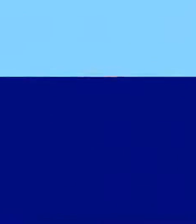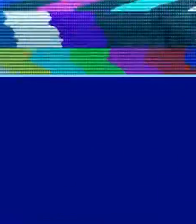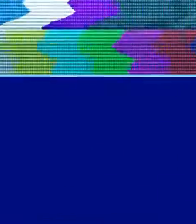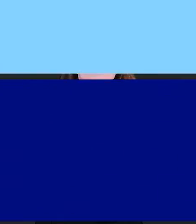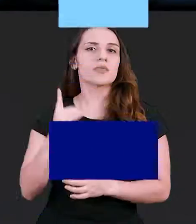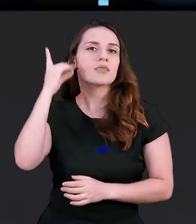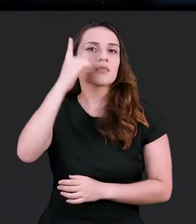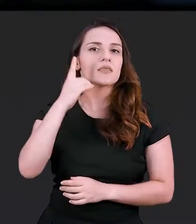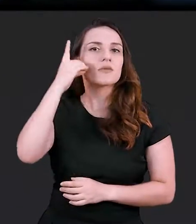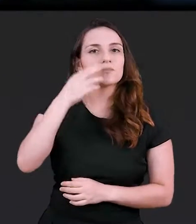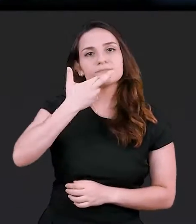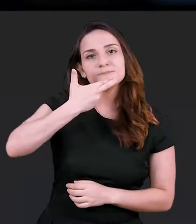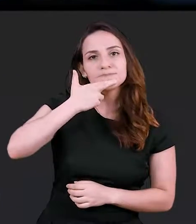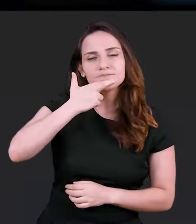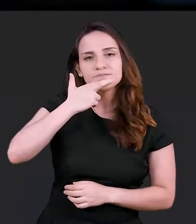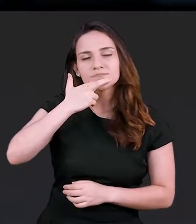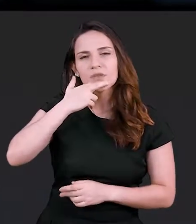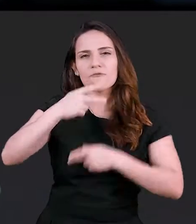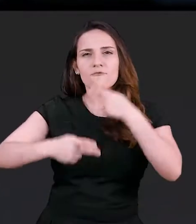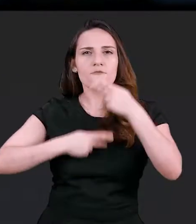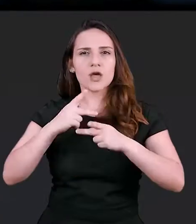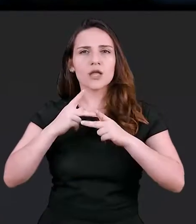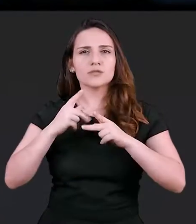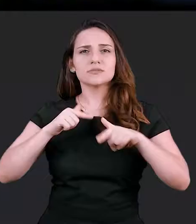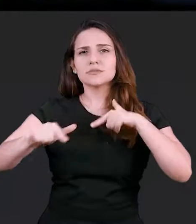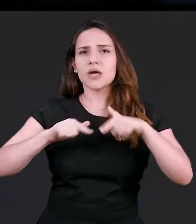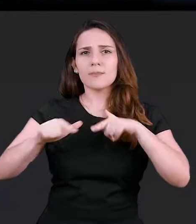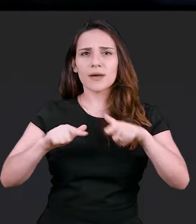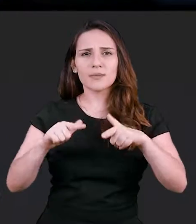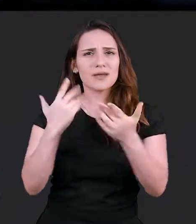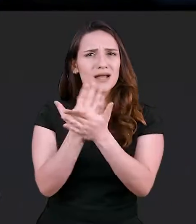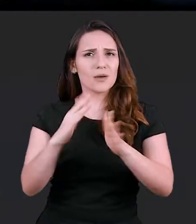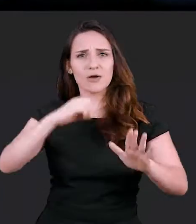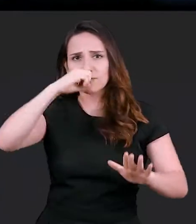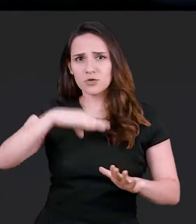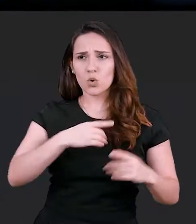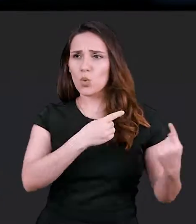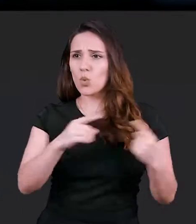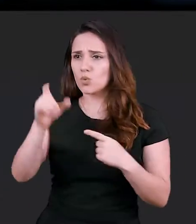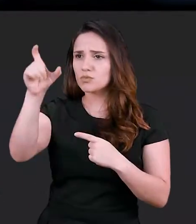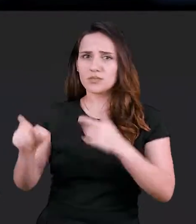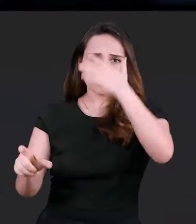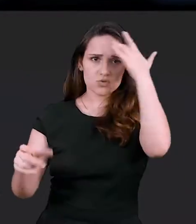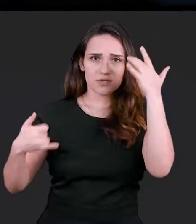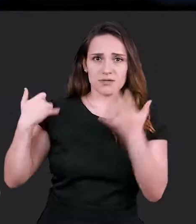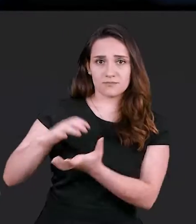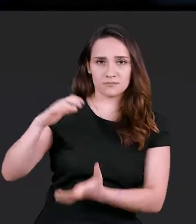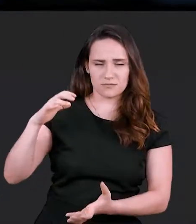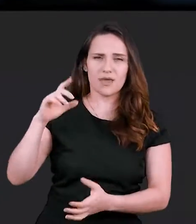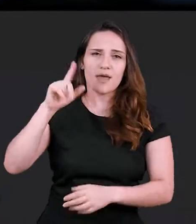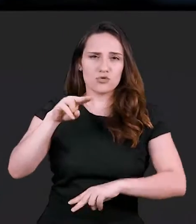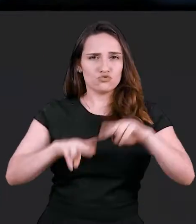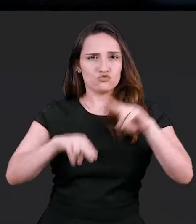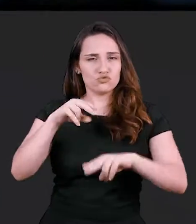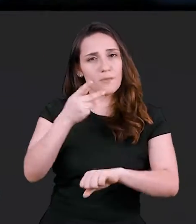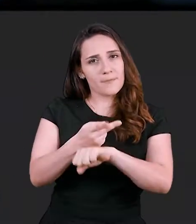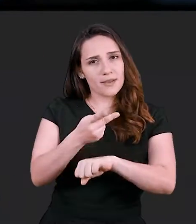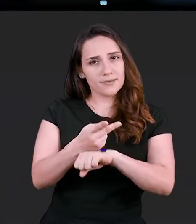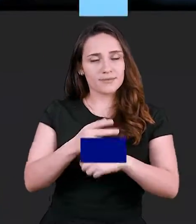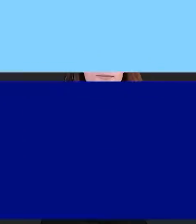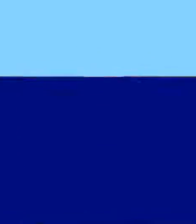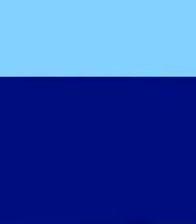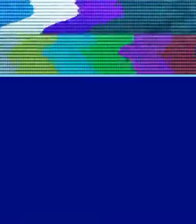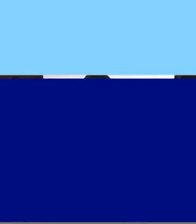Legislativa. Deputado Renato Câmara fala das ações da campanha de combate à violência contra a pessoa idosa, Junho